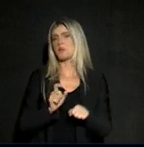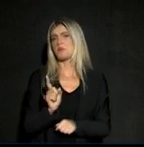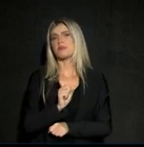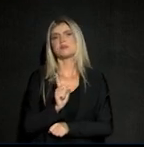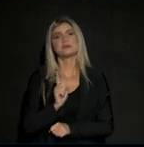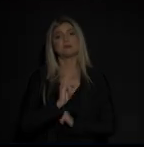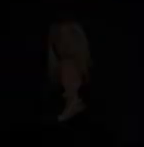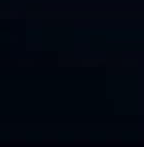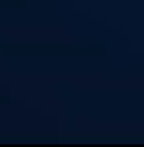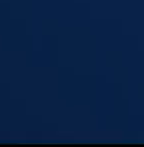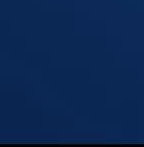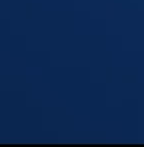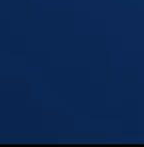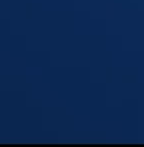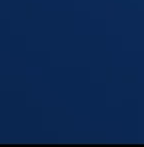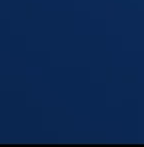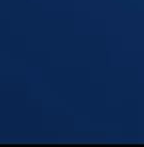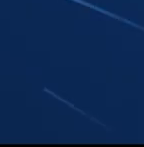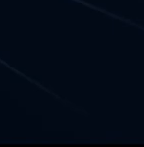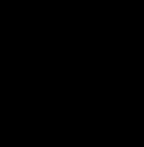nada gratuitamente em